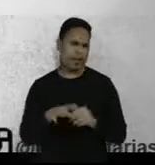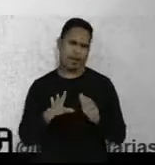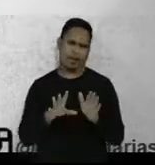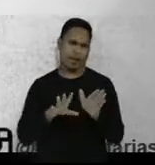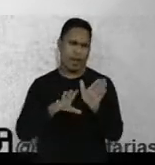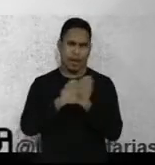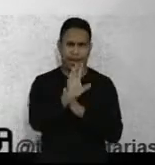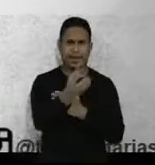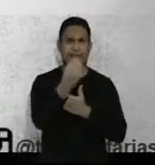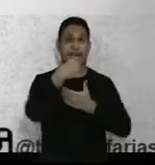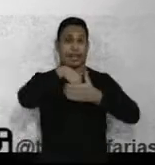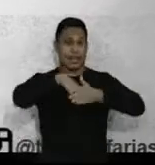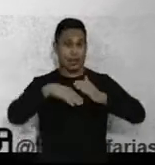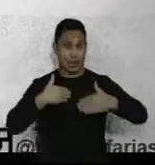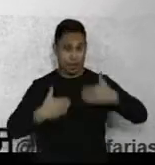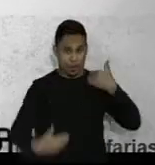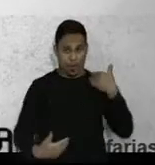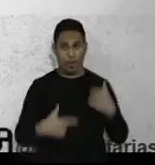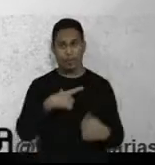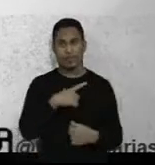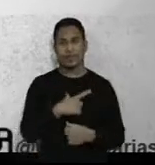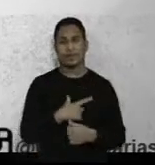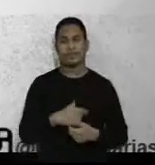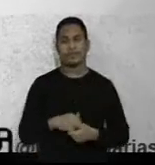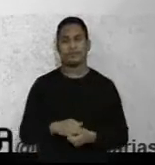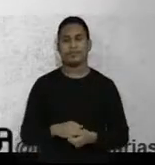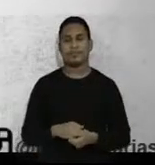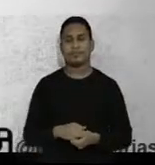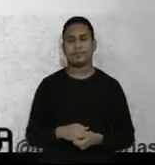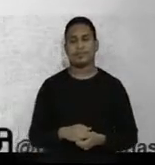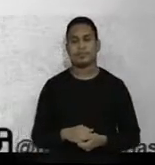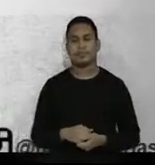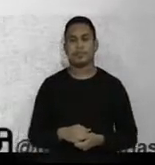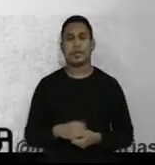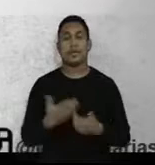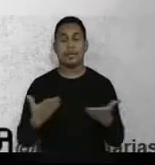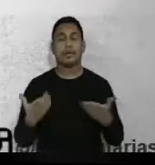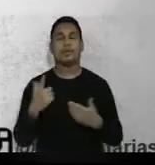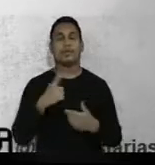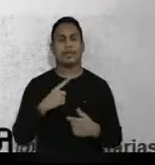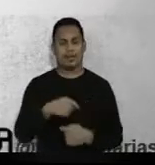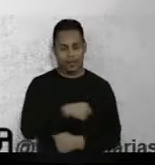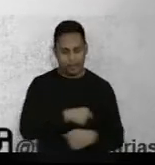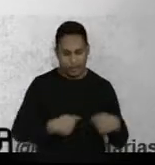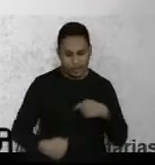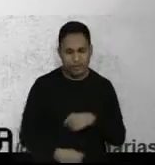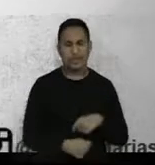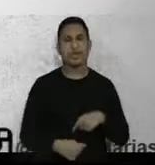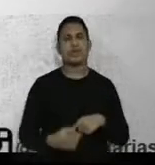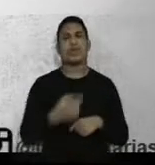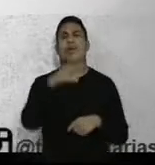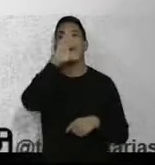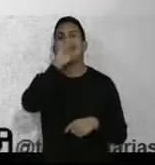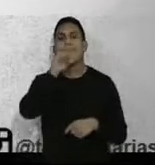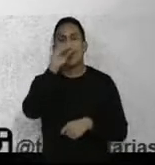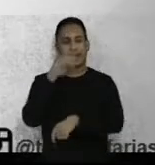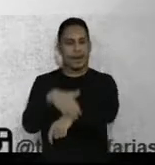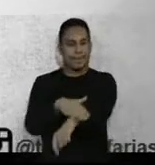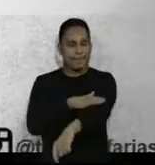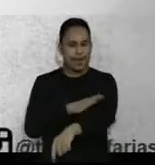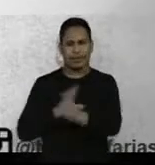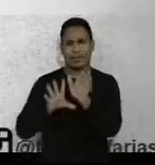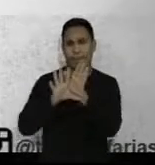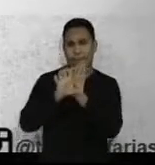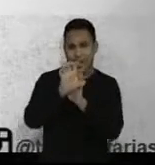corpo. Então, tem as bactérias do intestino, da boca, da pele, enfim, na verdade, todo o nosso corpo vai ter essas bactérias. Só que o que é